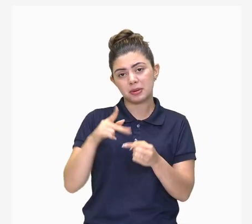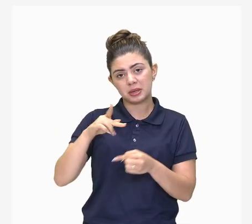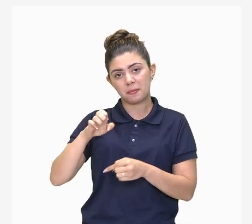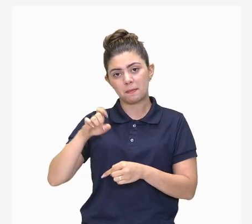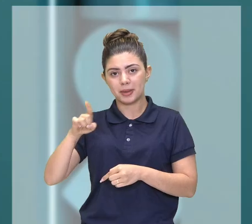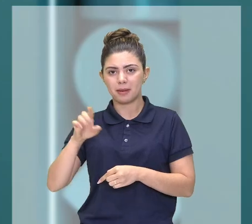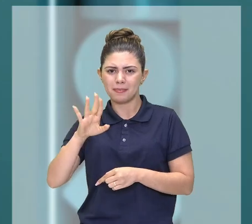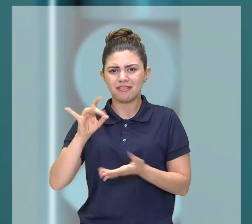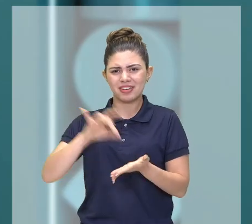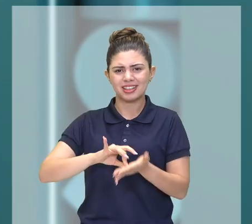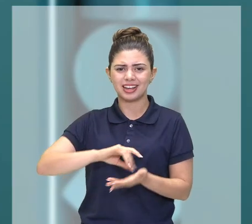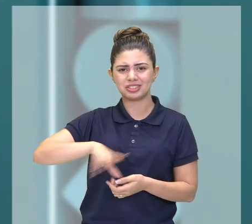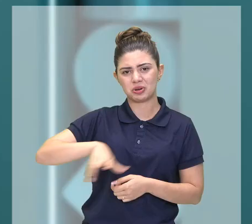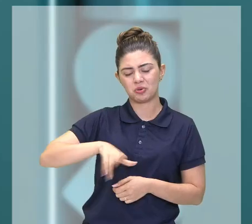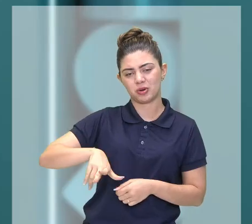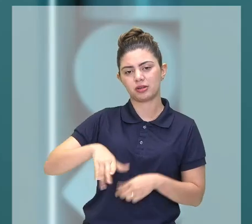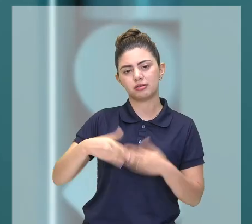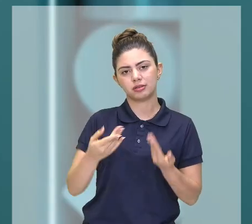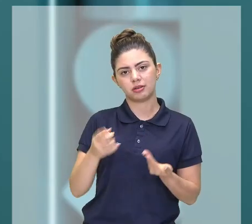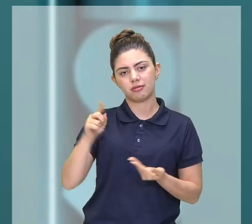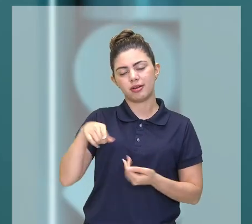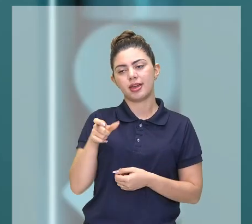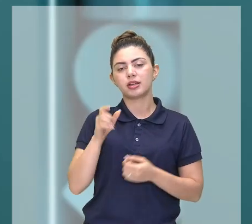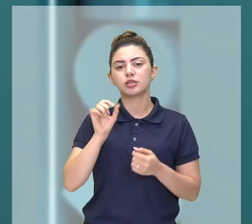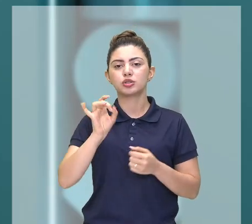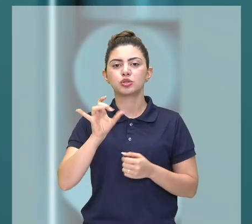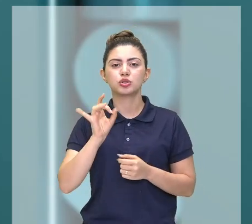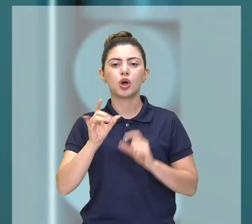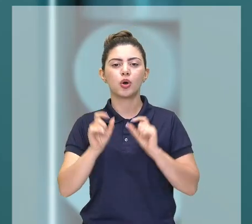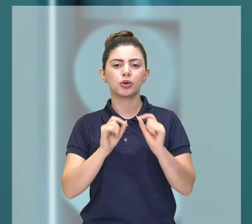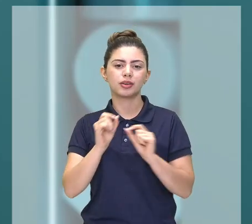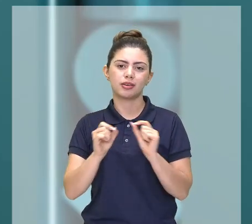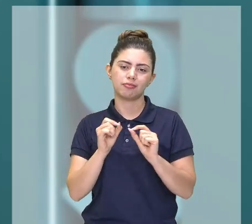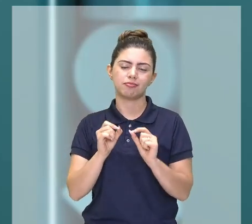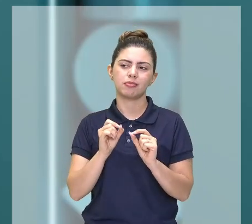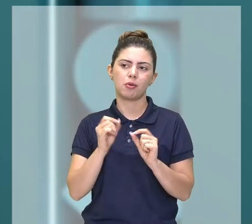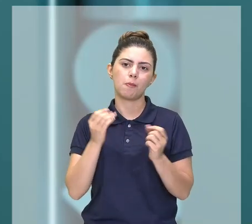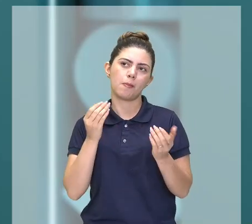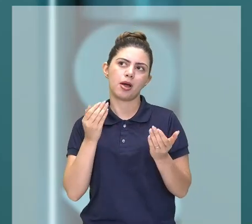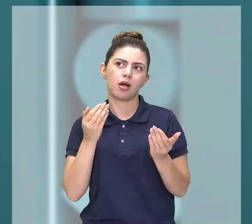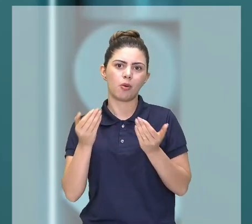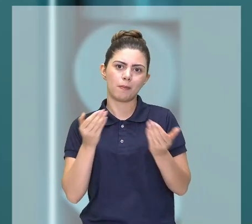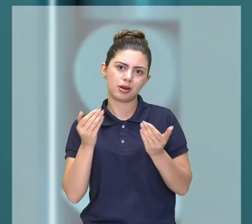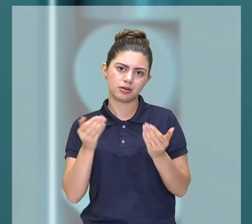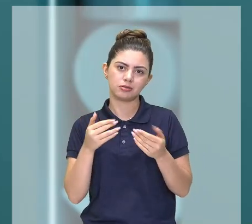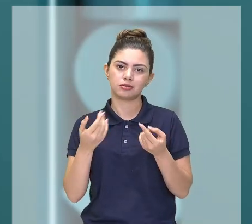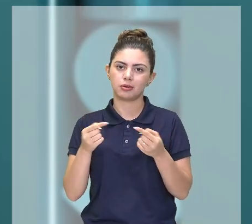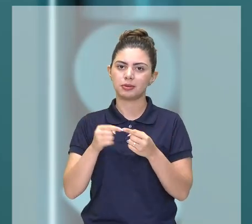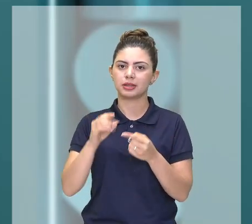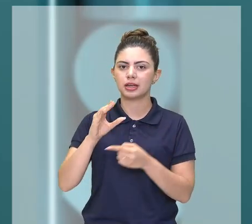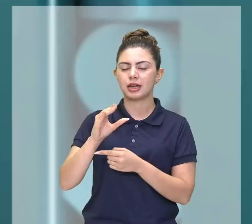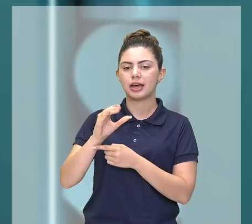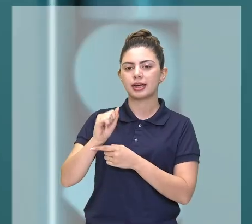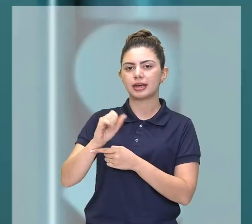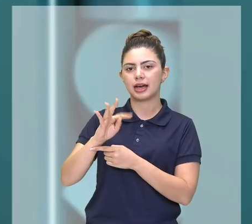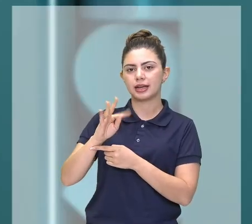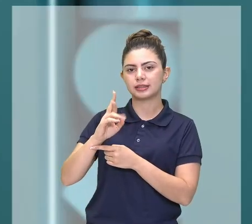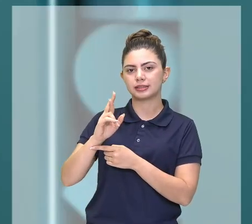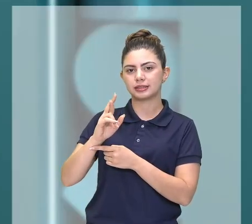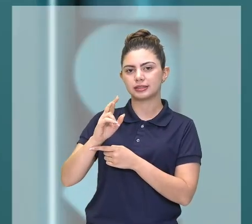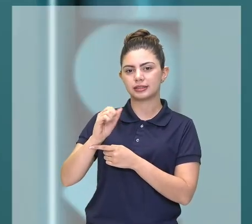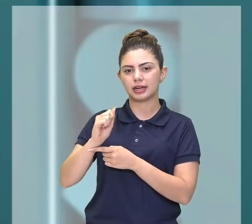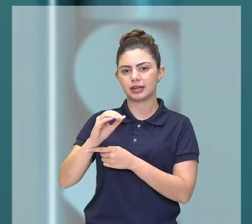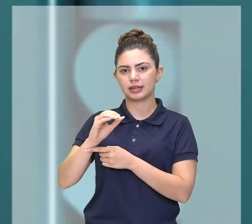Então, pegue o pé da mesa, temos aí a catacrese. Vamos à